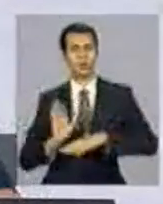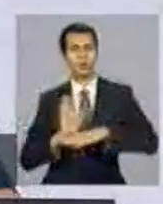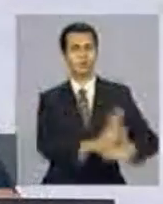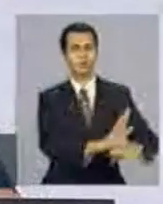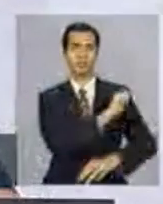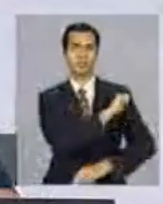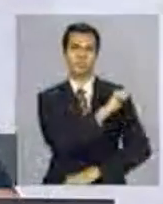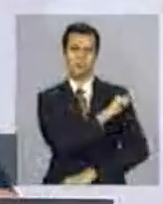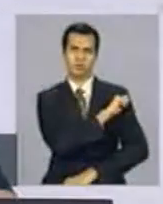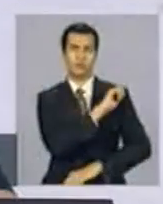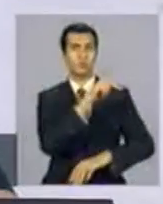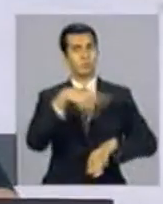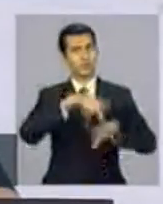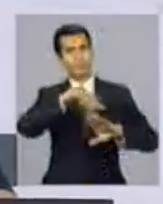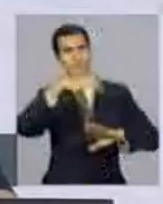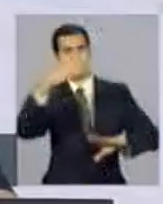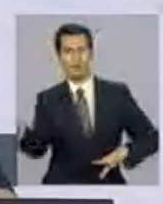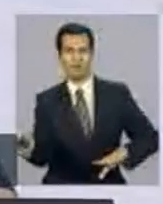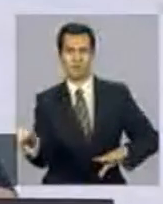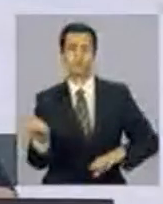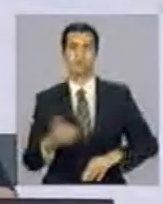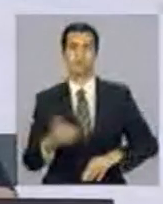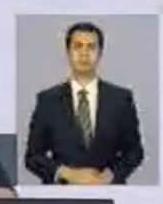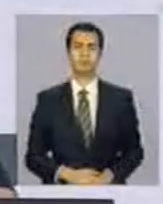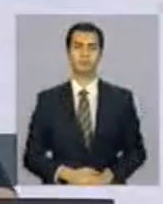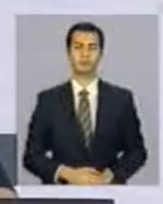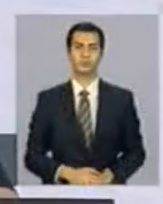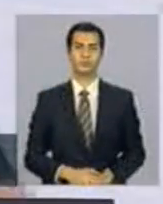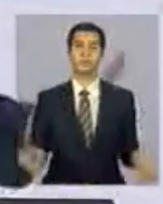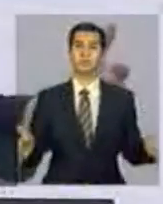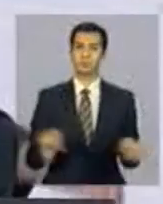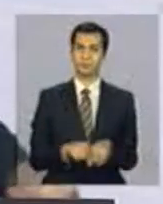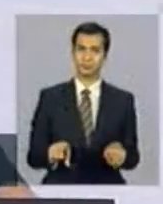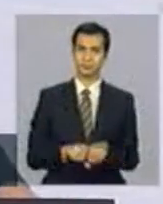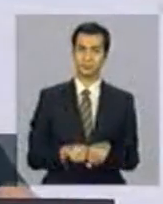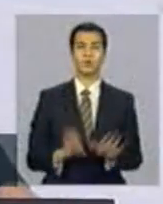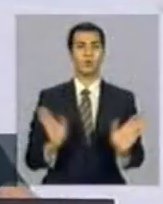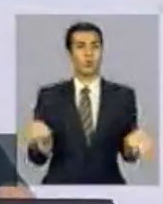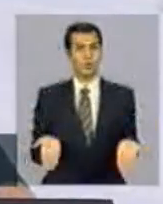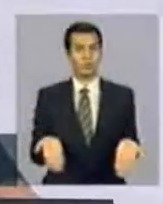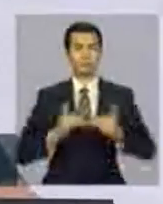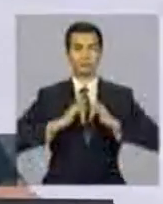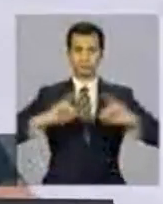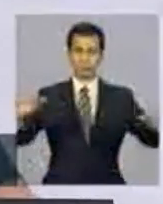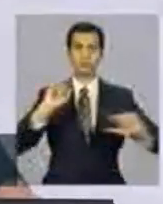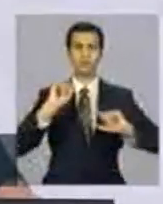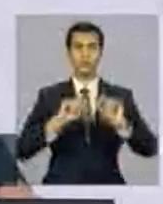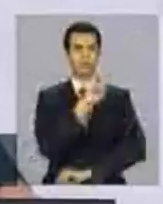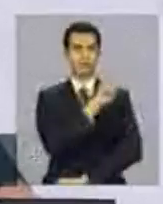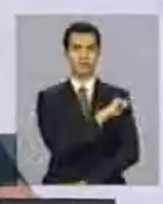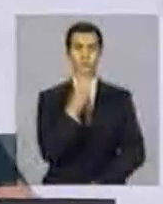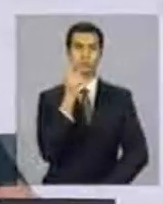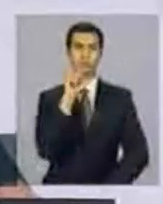aos estudantes brasileiros no exterior. Além disso, o anúncio dos primeiros